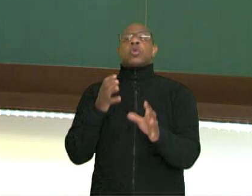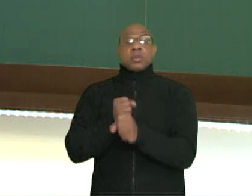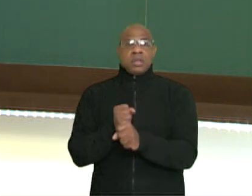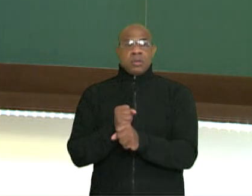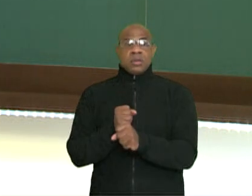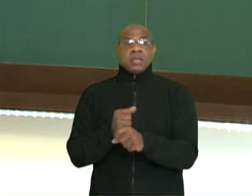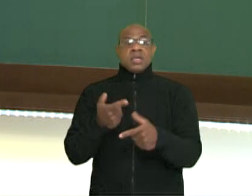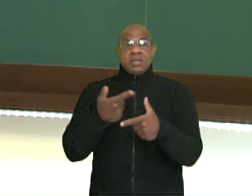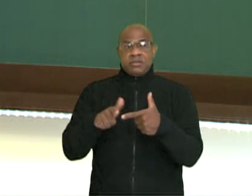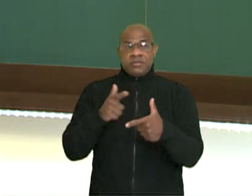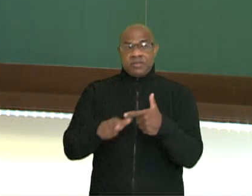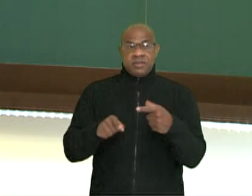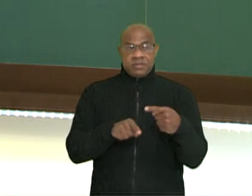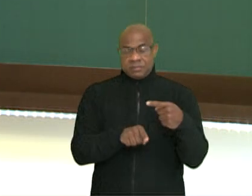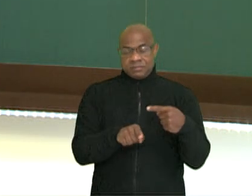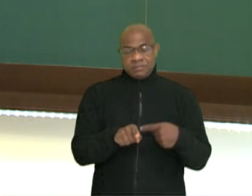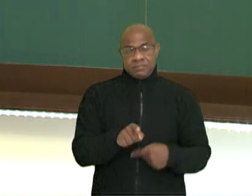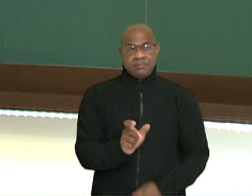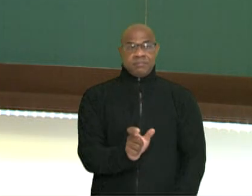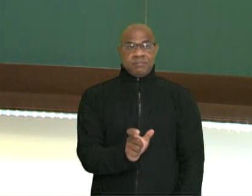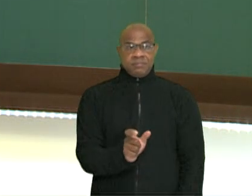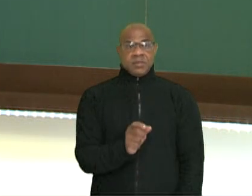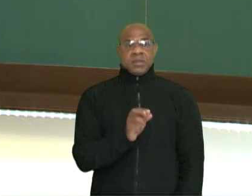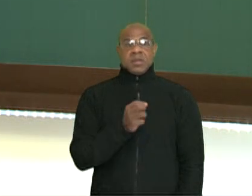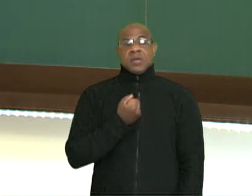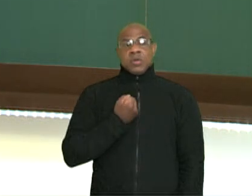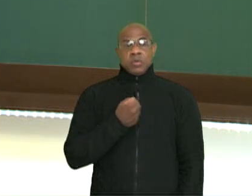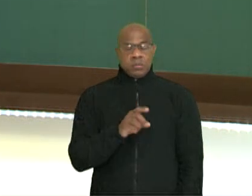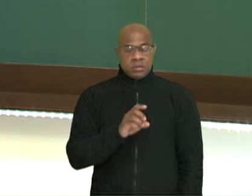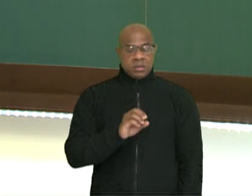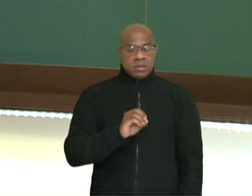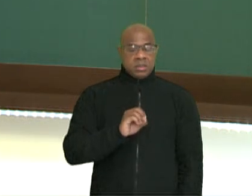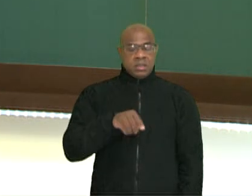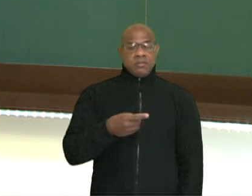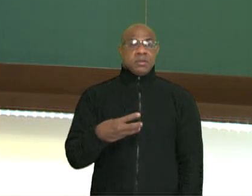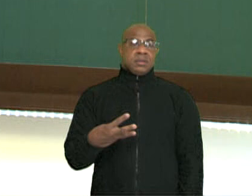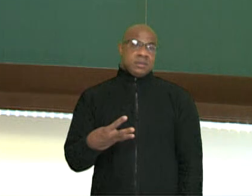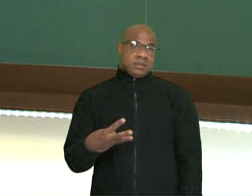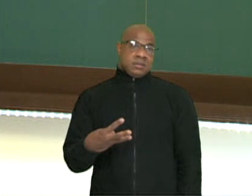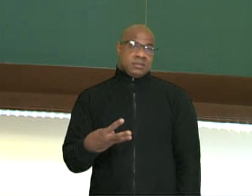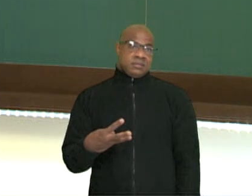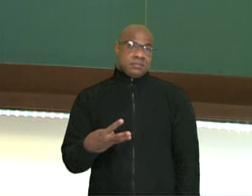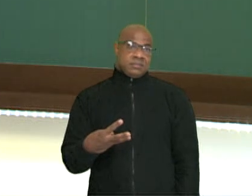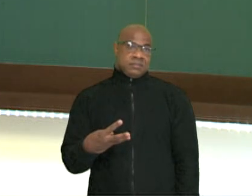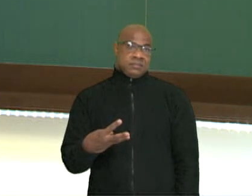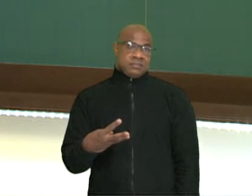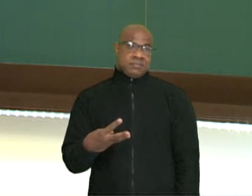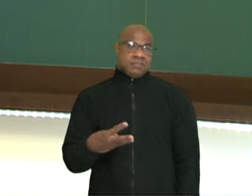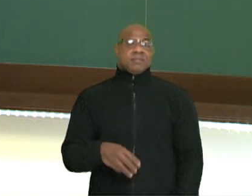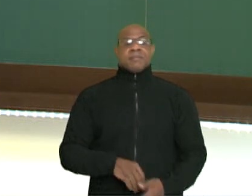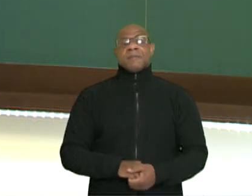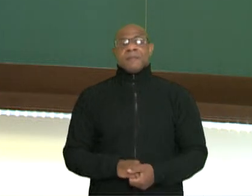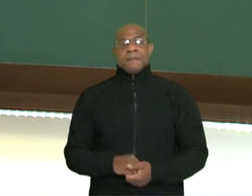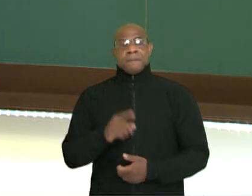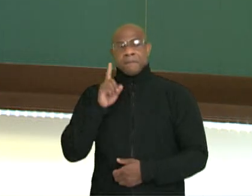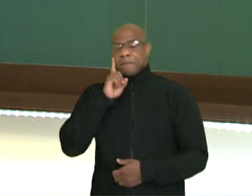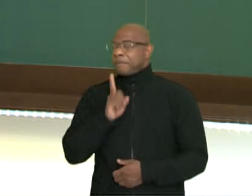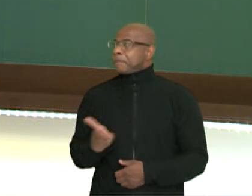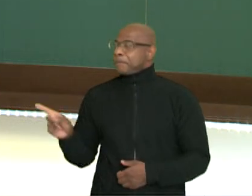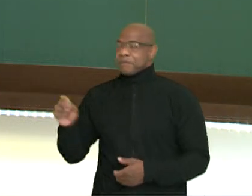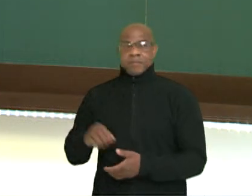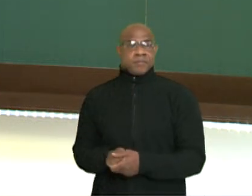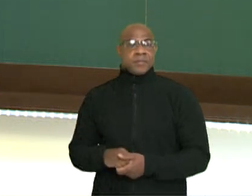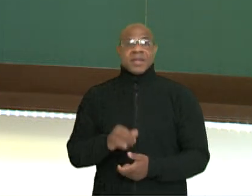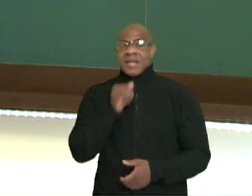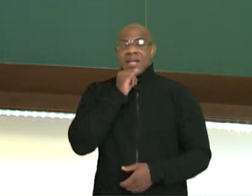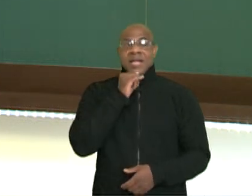divide e transforma em decimal. E daí do decimal para a porcentagem é bem tranquilo. Ok? Olha lá, ó, se eu quiser o